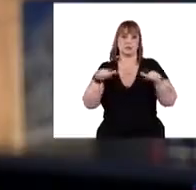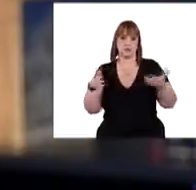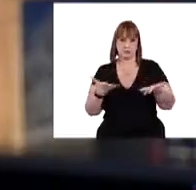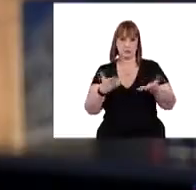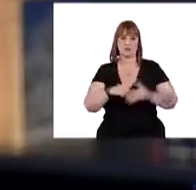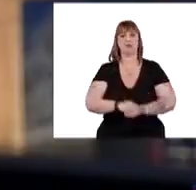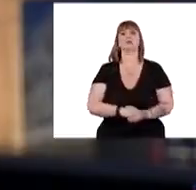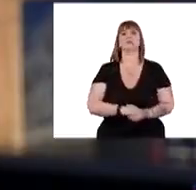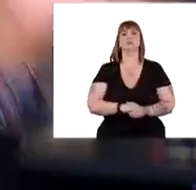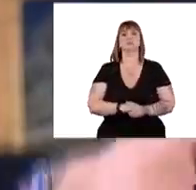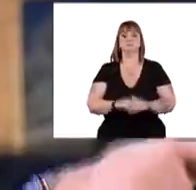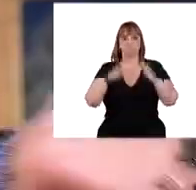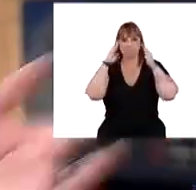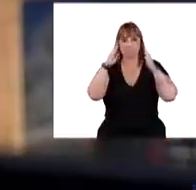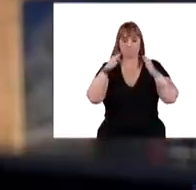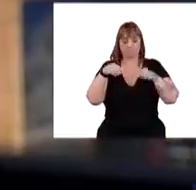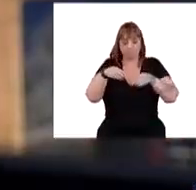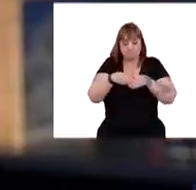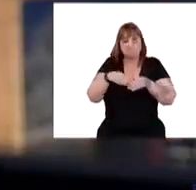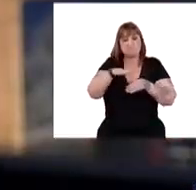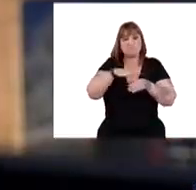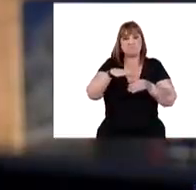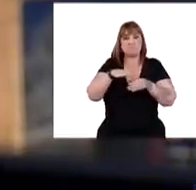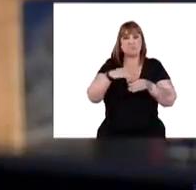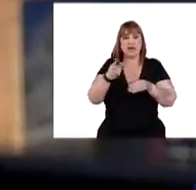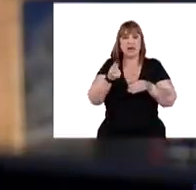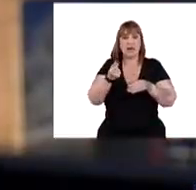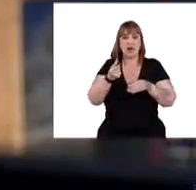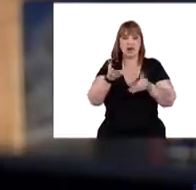prioriza a centralização de renda, né, e, com